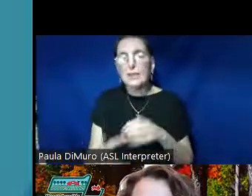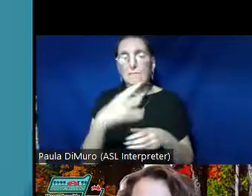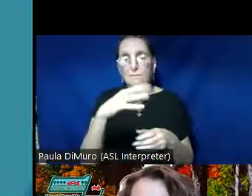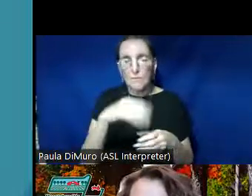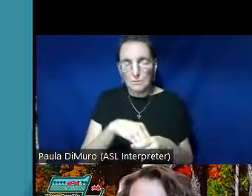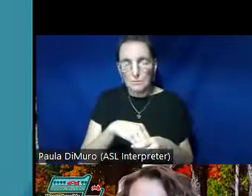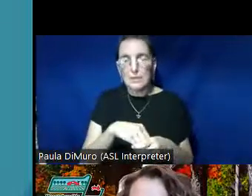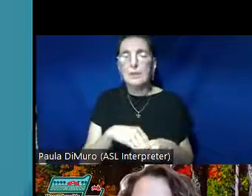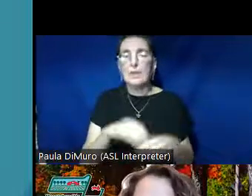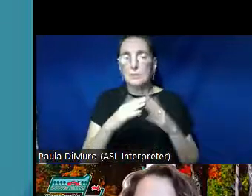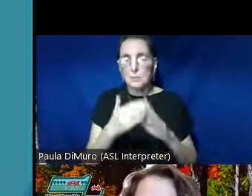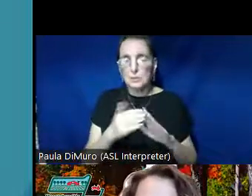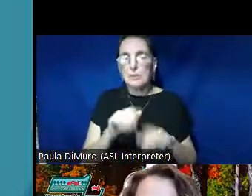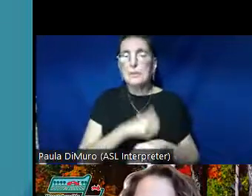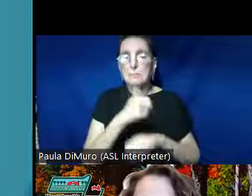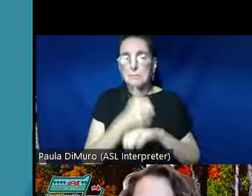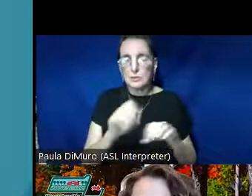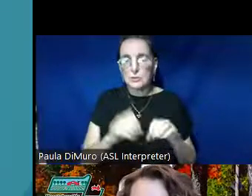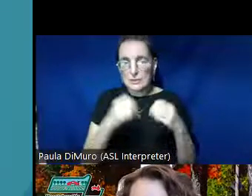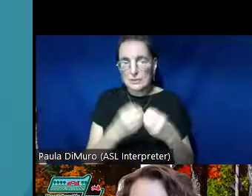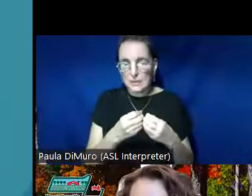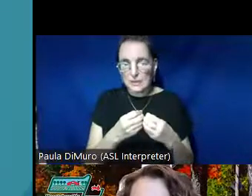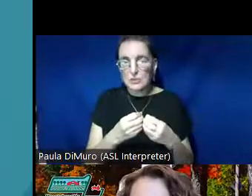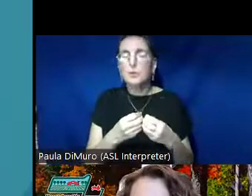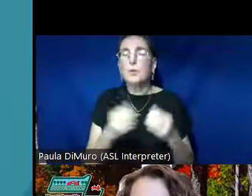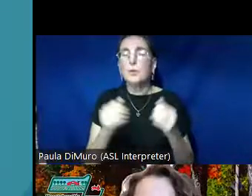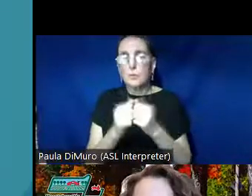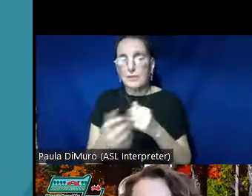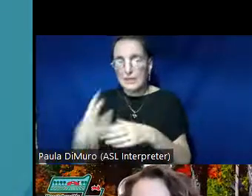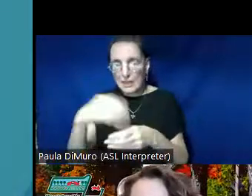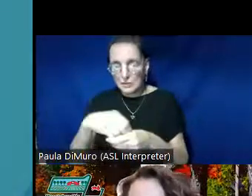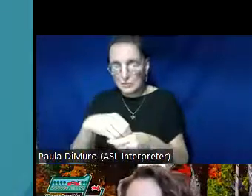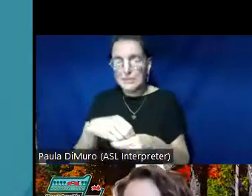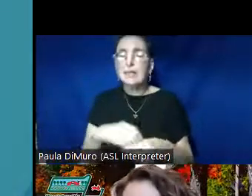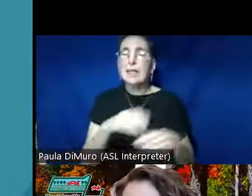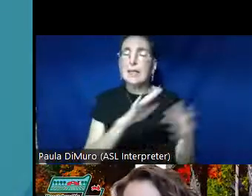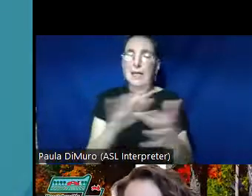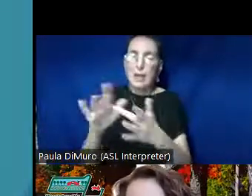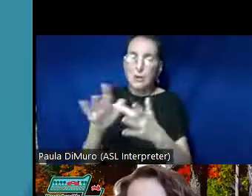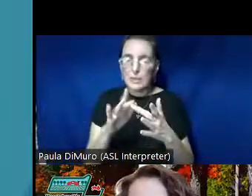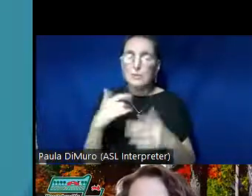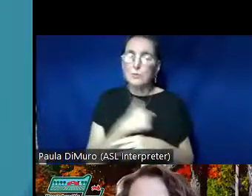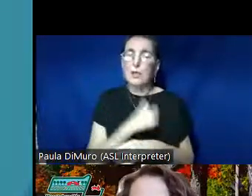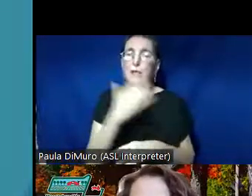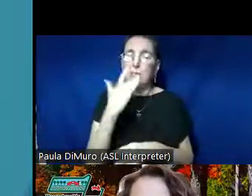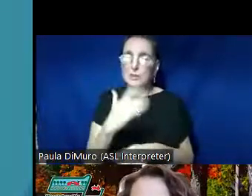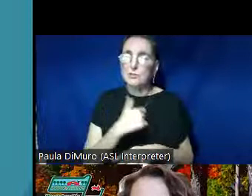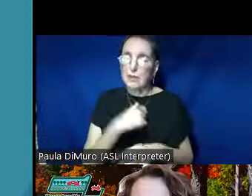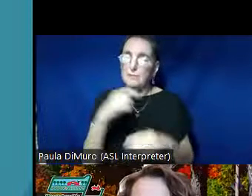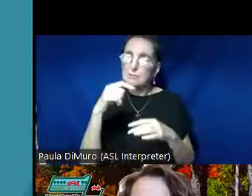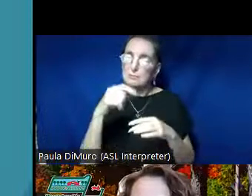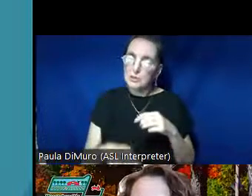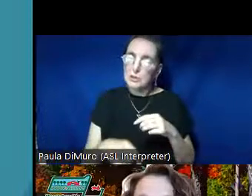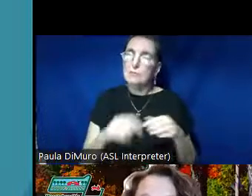envolvimento consentido para organizações, para outreach Infelizmente, felizmente,